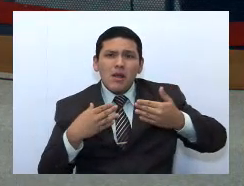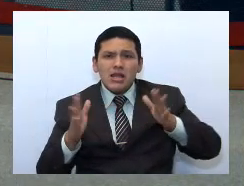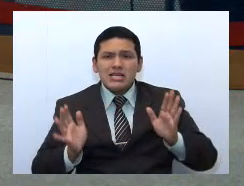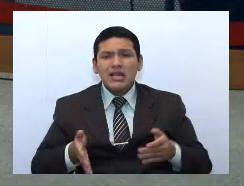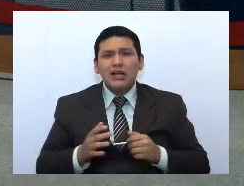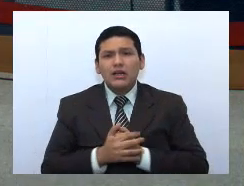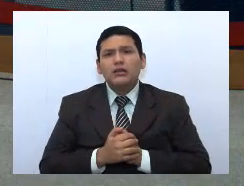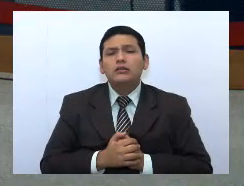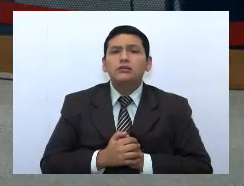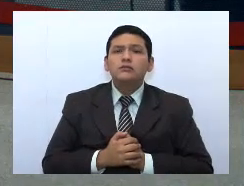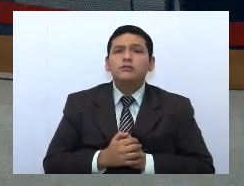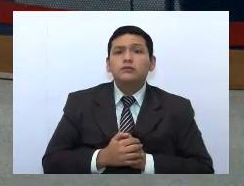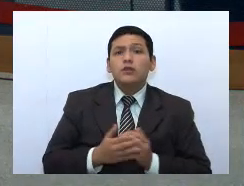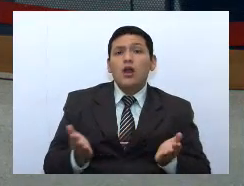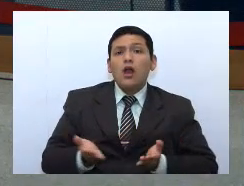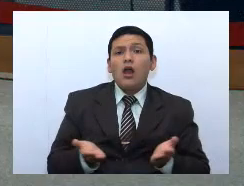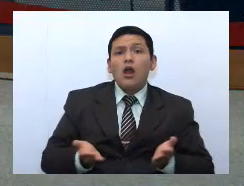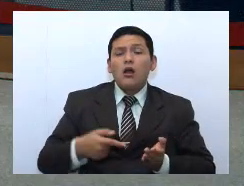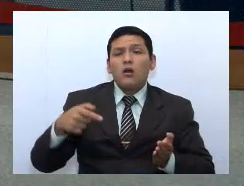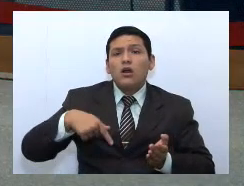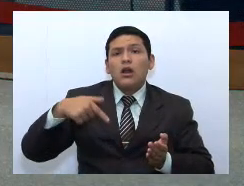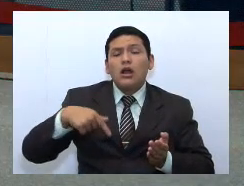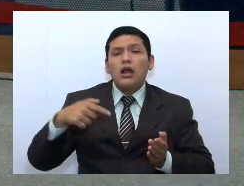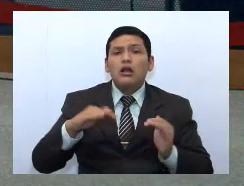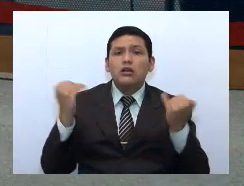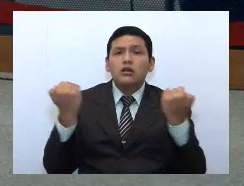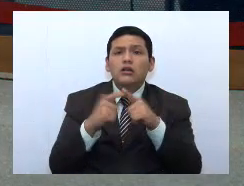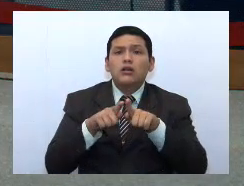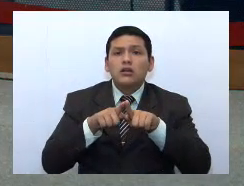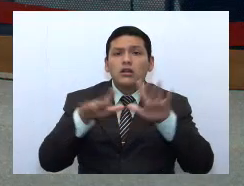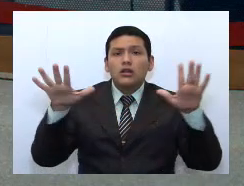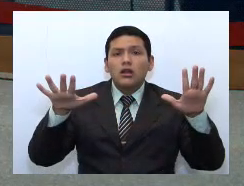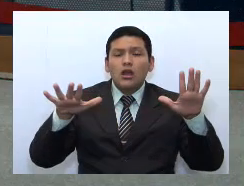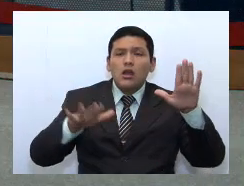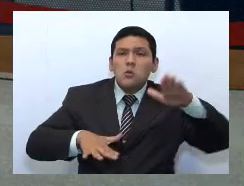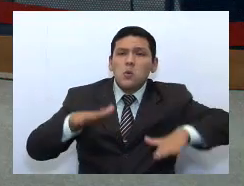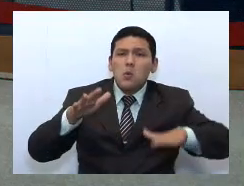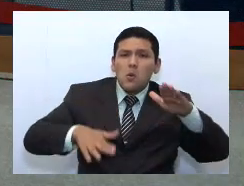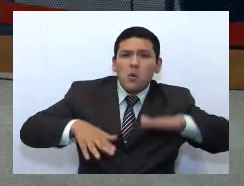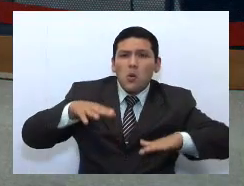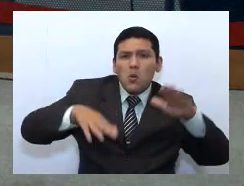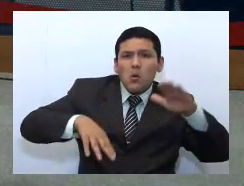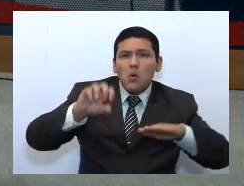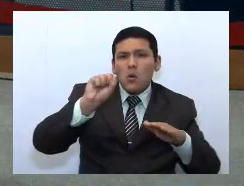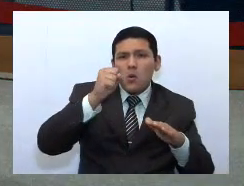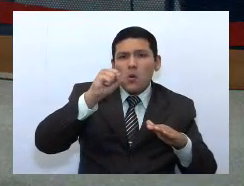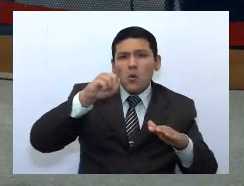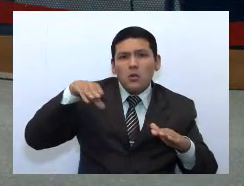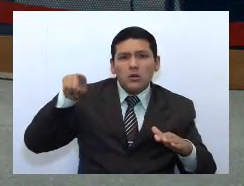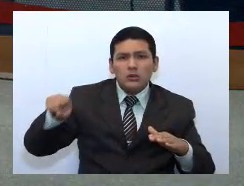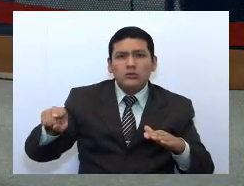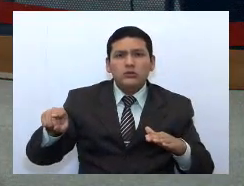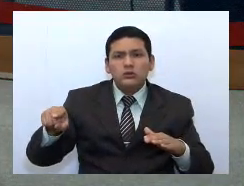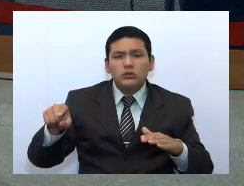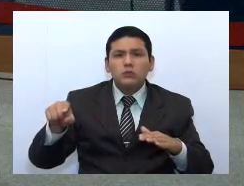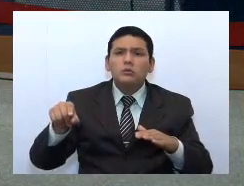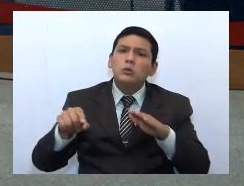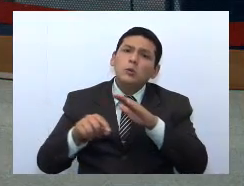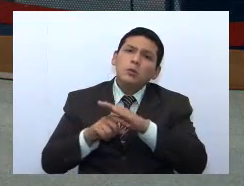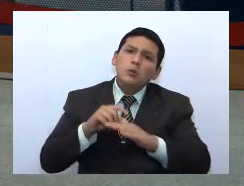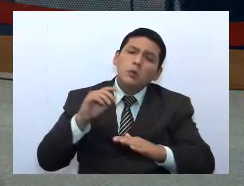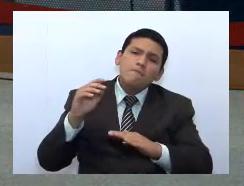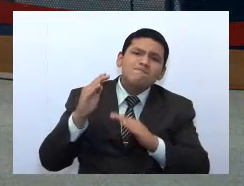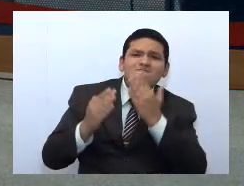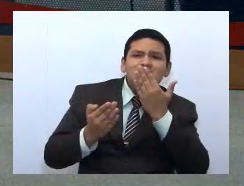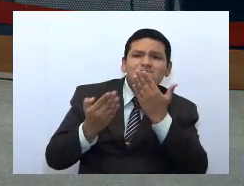reserva para horas extras nessa casa, 1.800.000. Eu quero saber para o ano 2014, se vai ser mantido isso. Então,